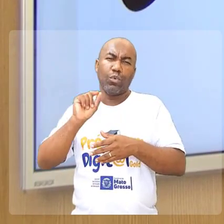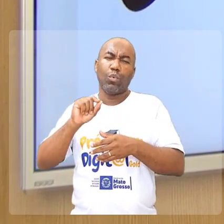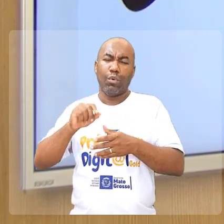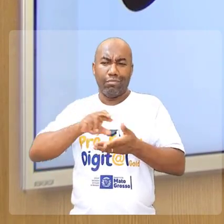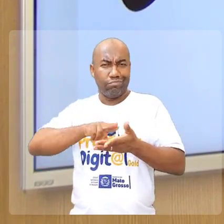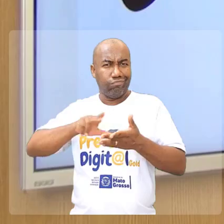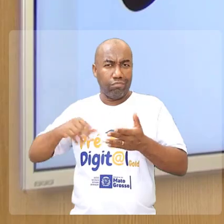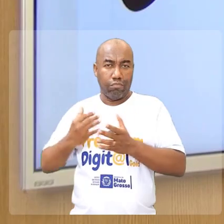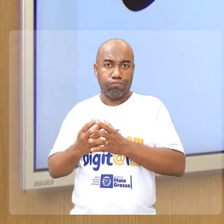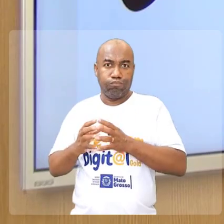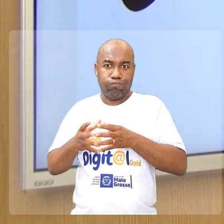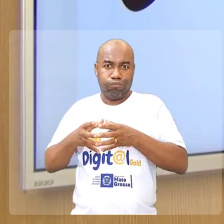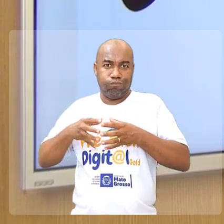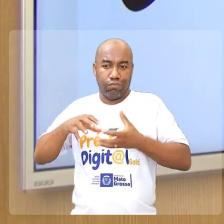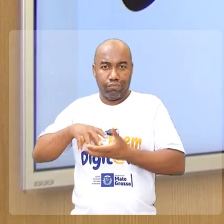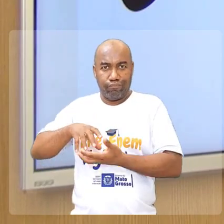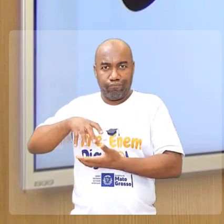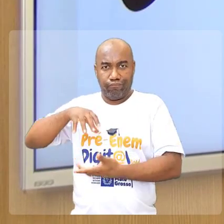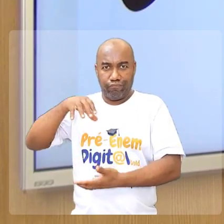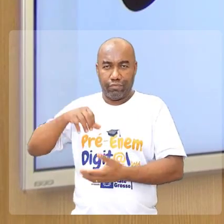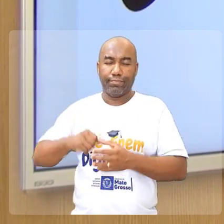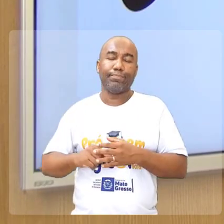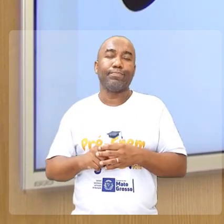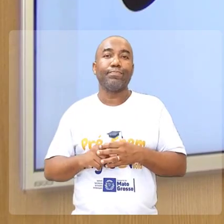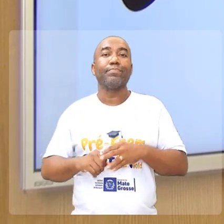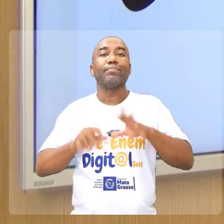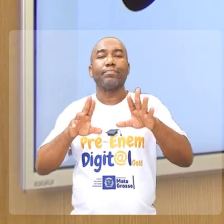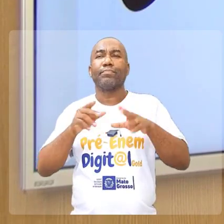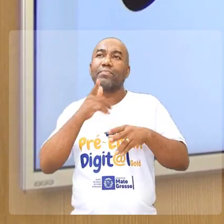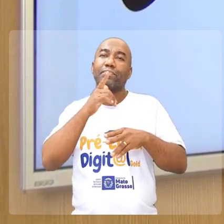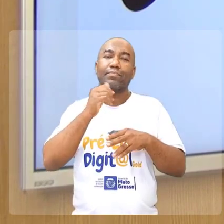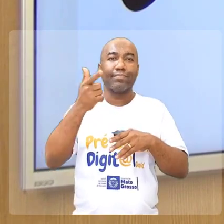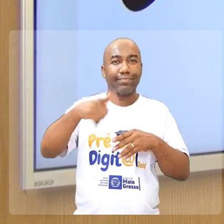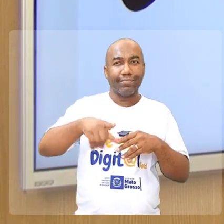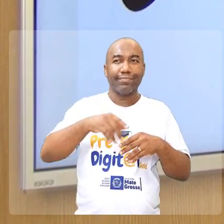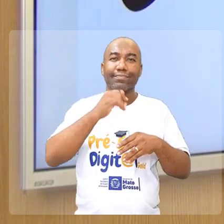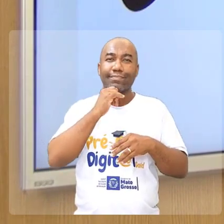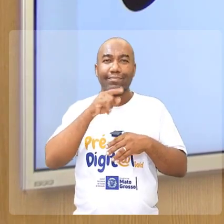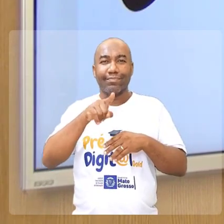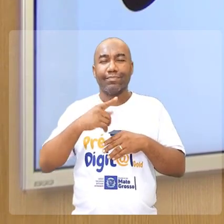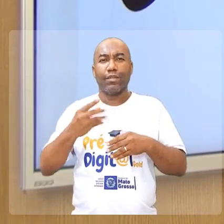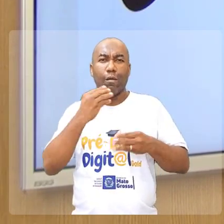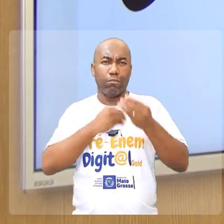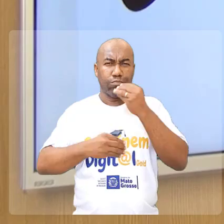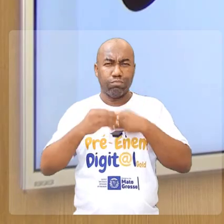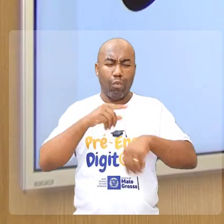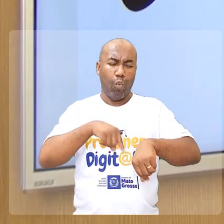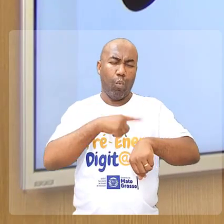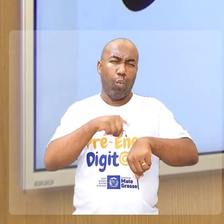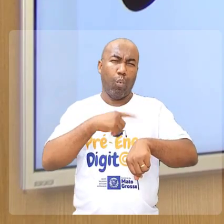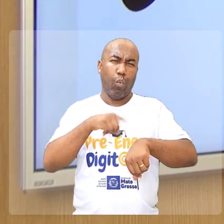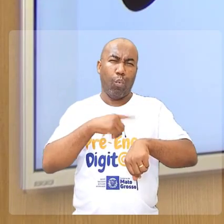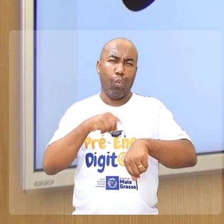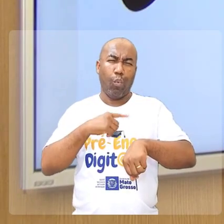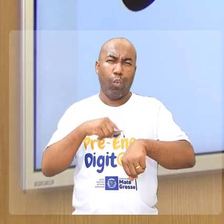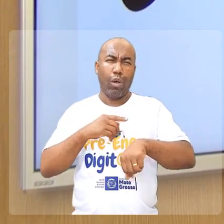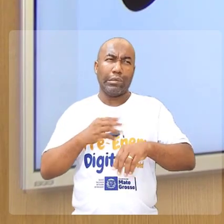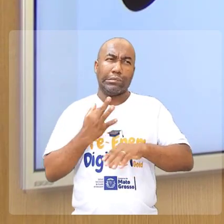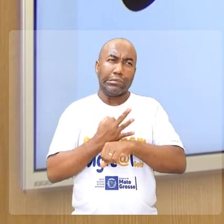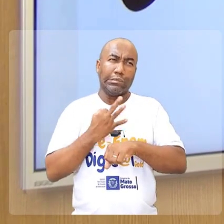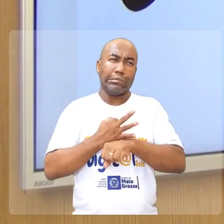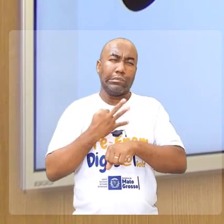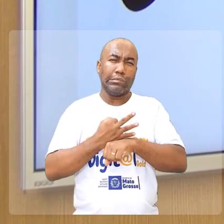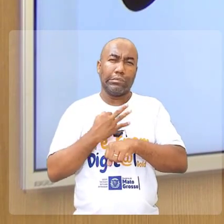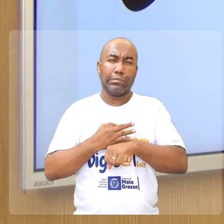Tudo bem? Agora vamos pensar na outra situação. Você faz muito tempo que não come. Se faz muito tempo que não